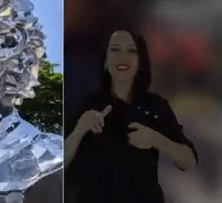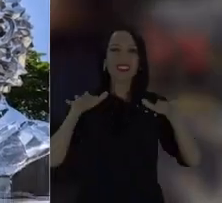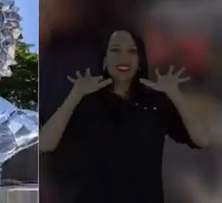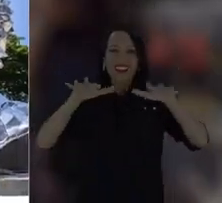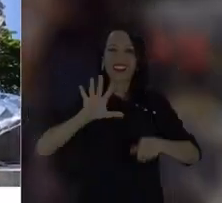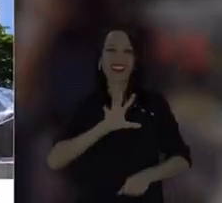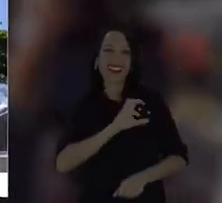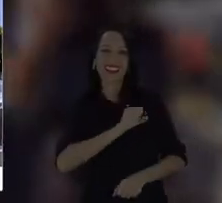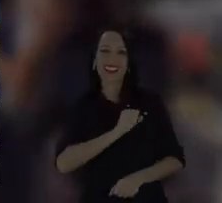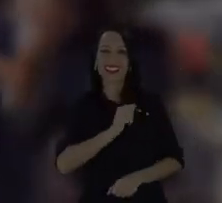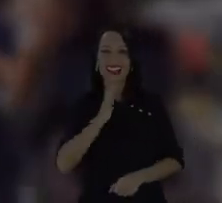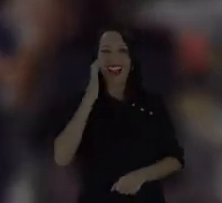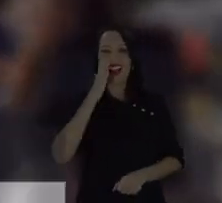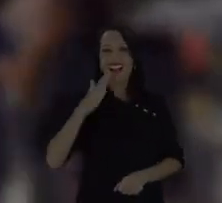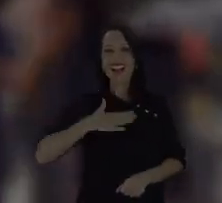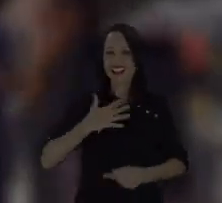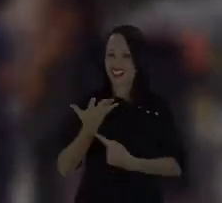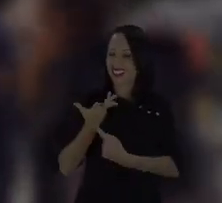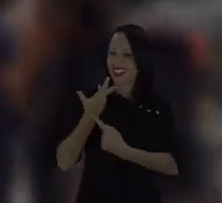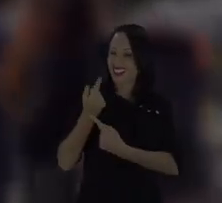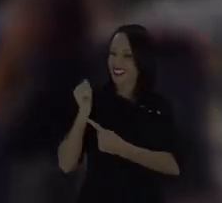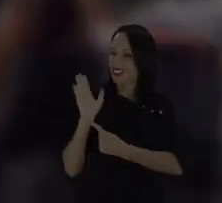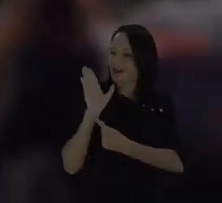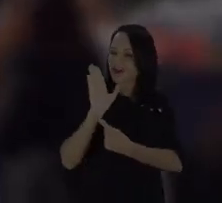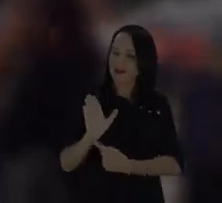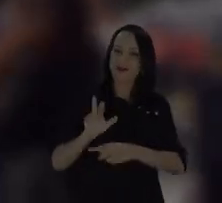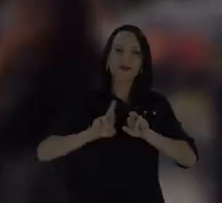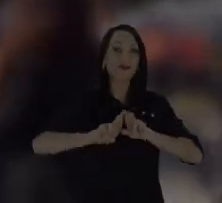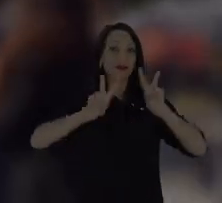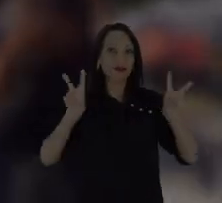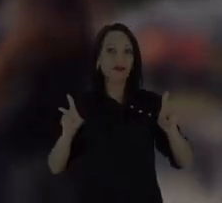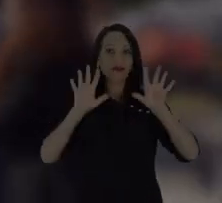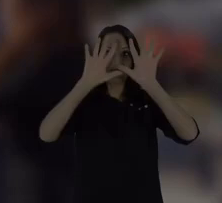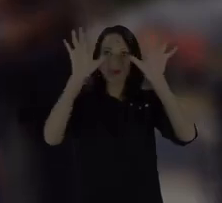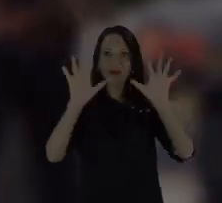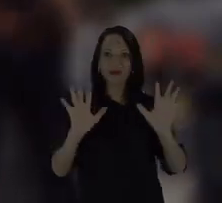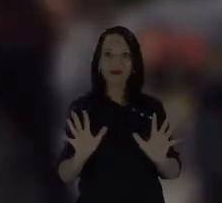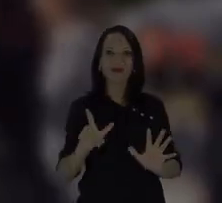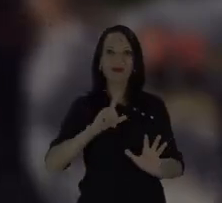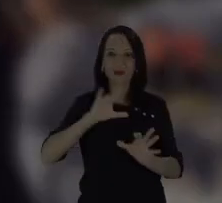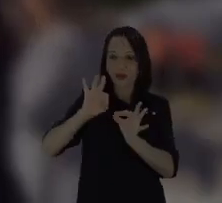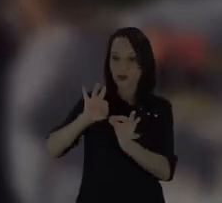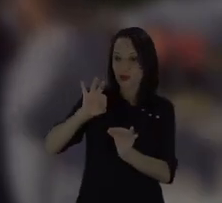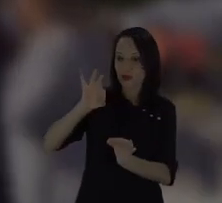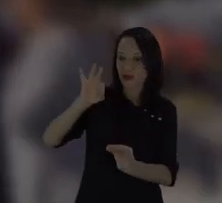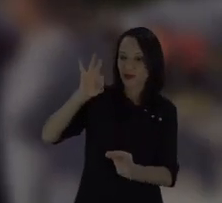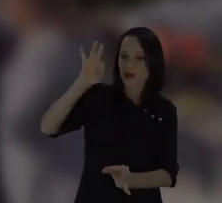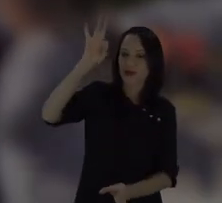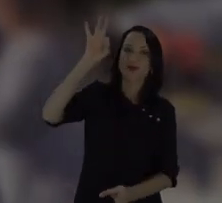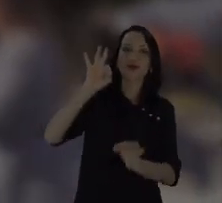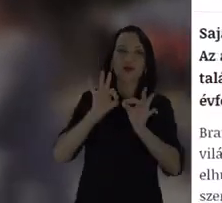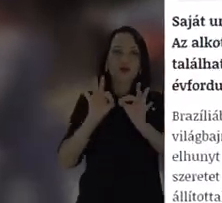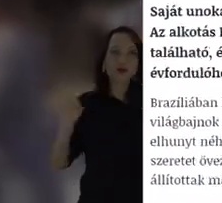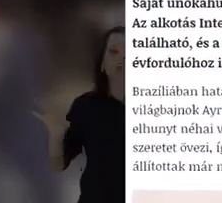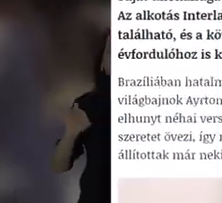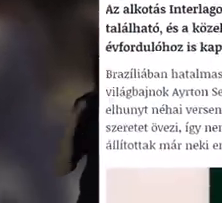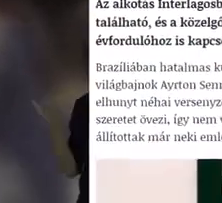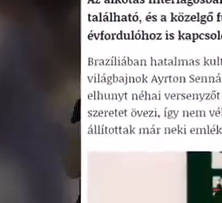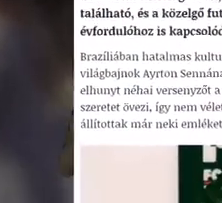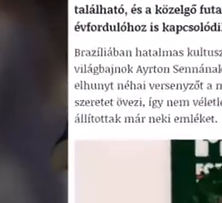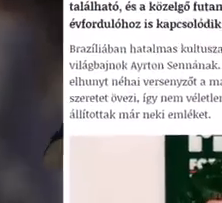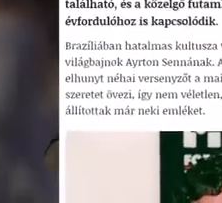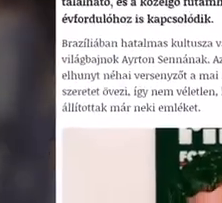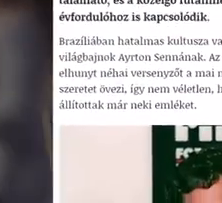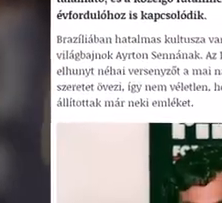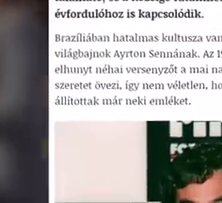por isso eu como artista quis trazer também um aspecto diferente para ela que tivesse a altura desse caráter mais